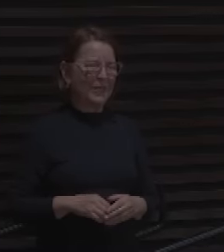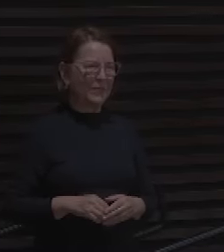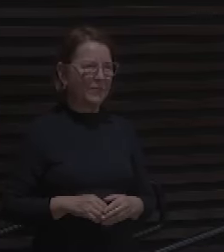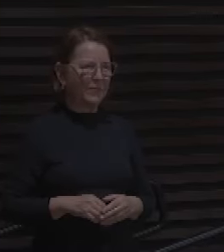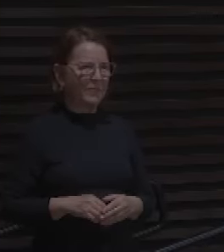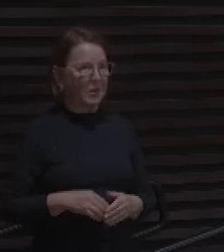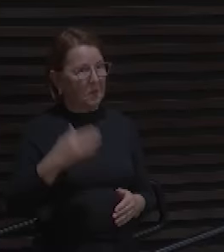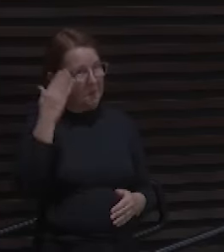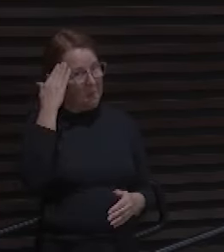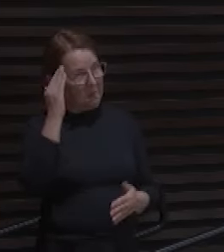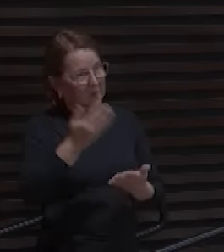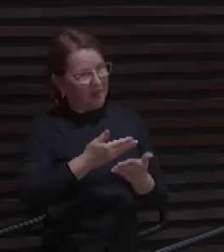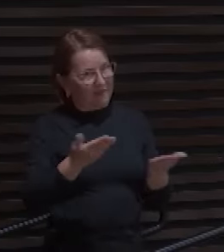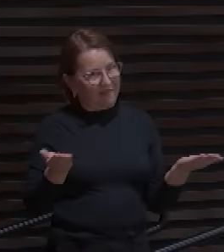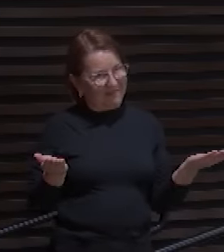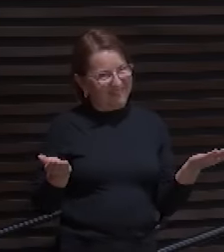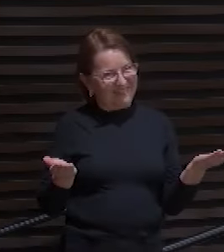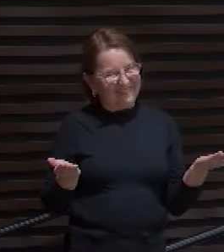sei de você.